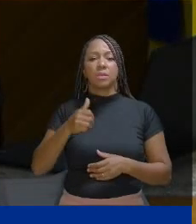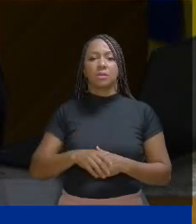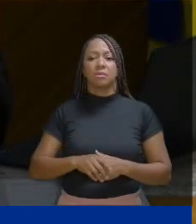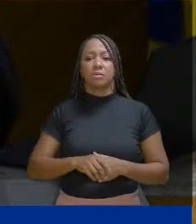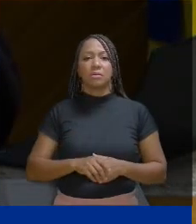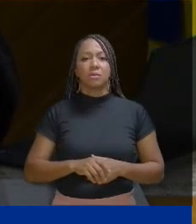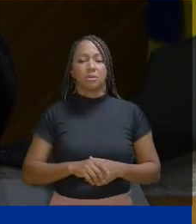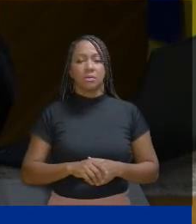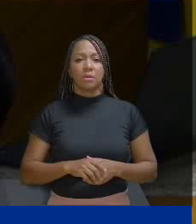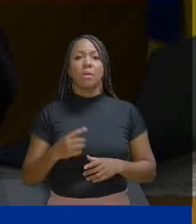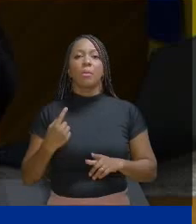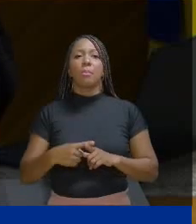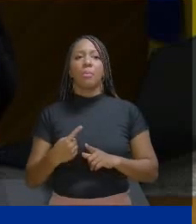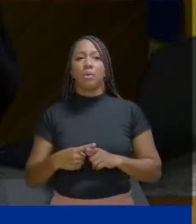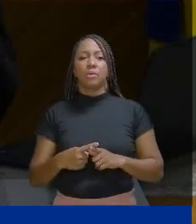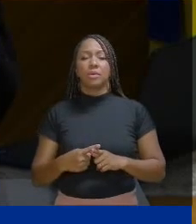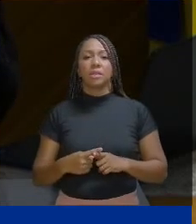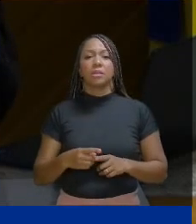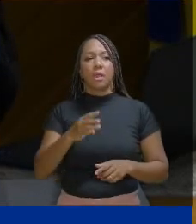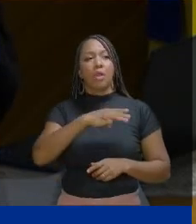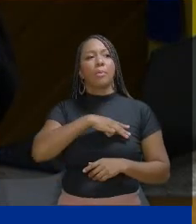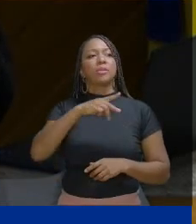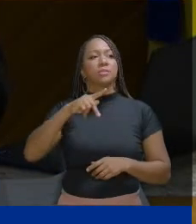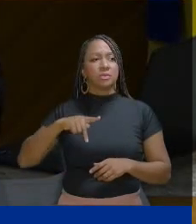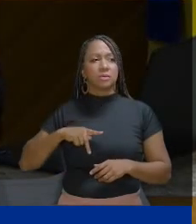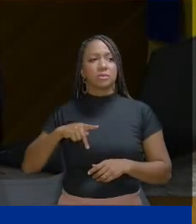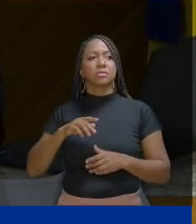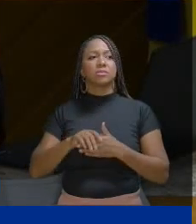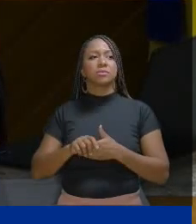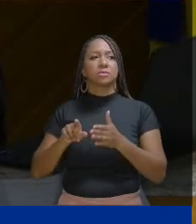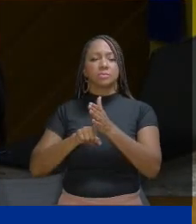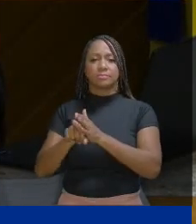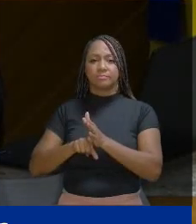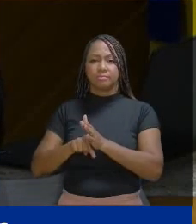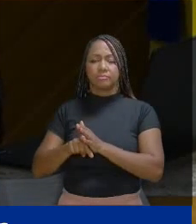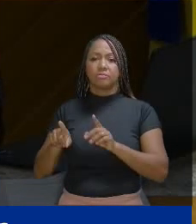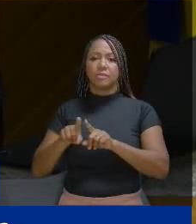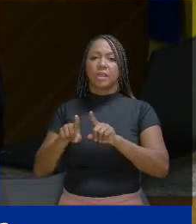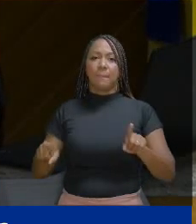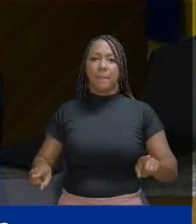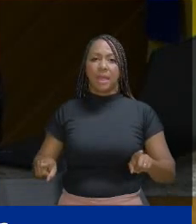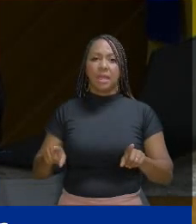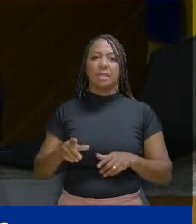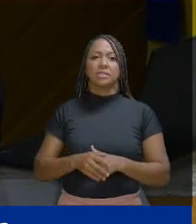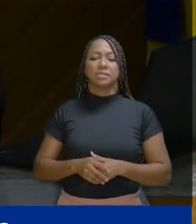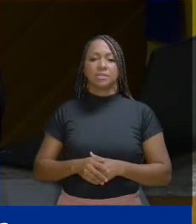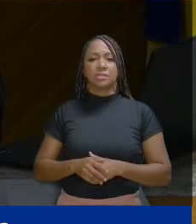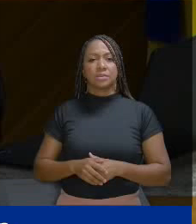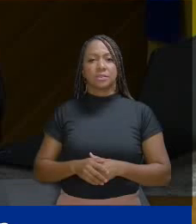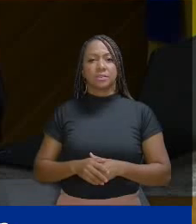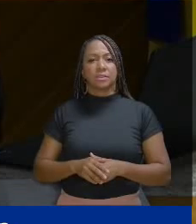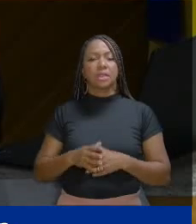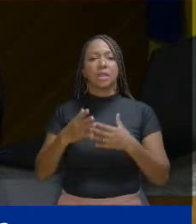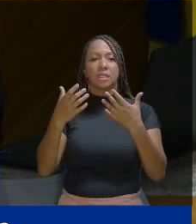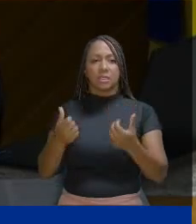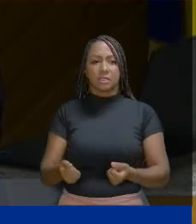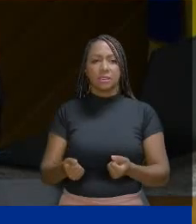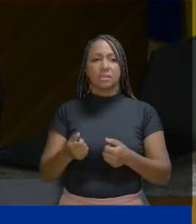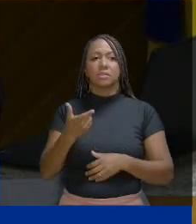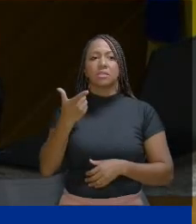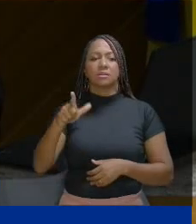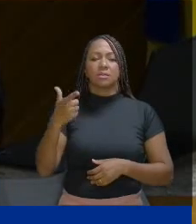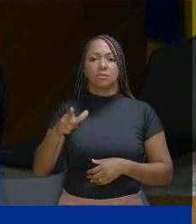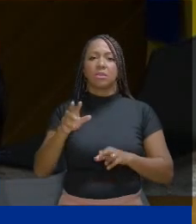depois, porque, afinal de contas, é o Ministério Público que é o investigante. Mas se a senhora expressamente admitir que não